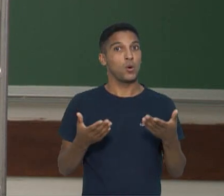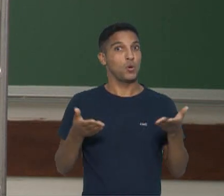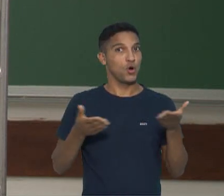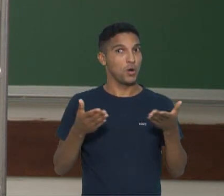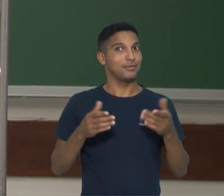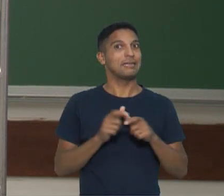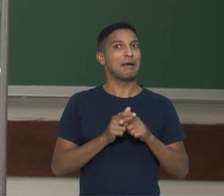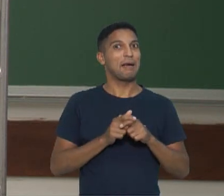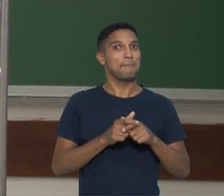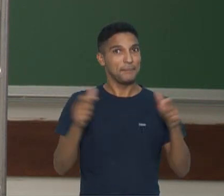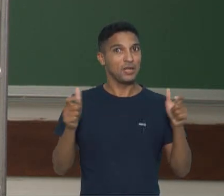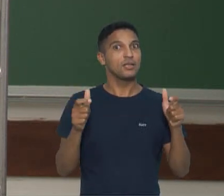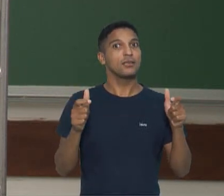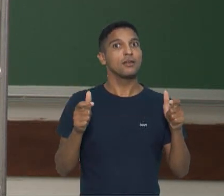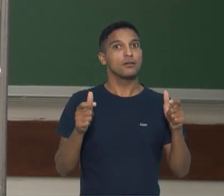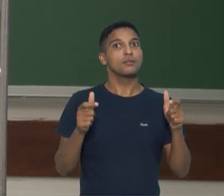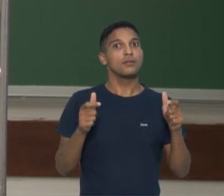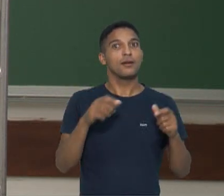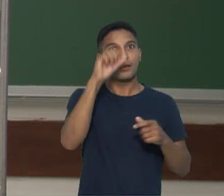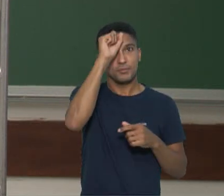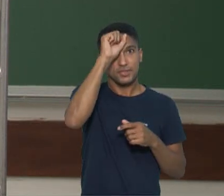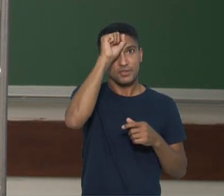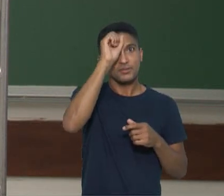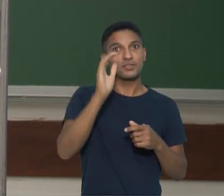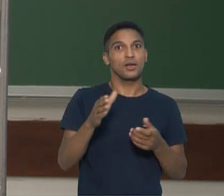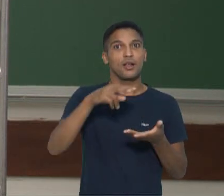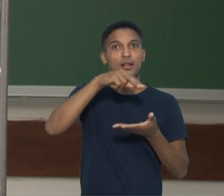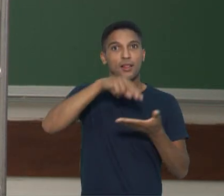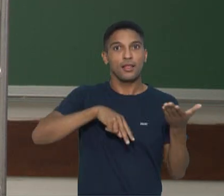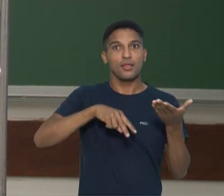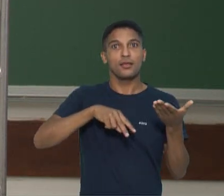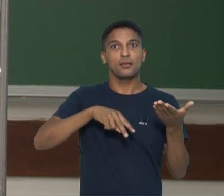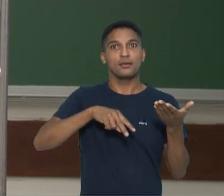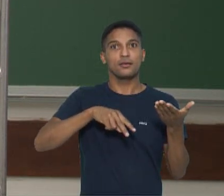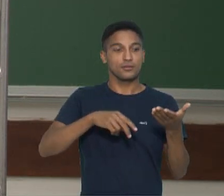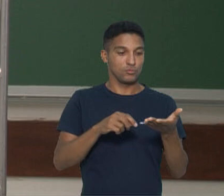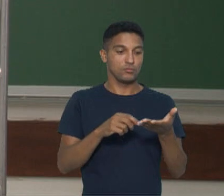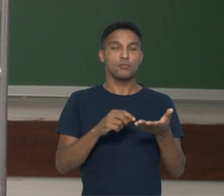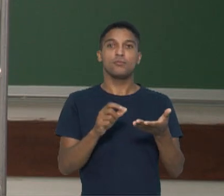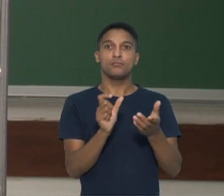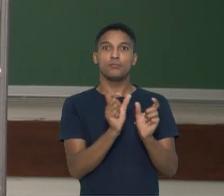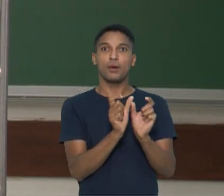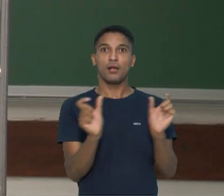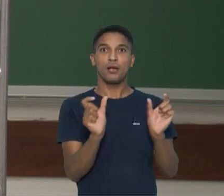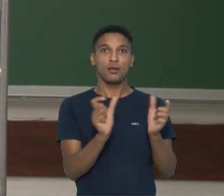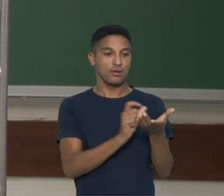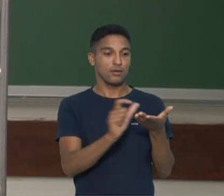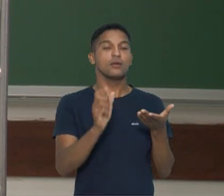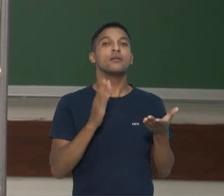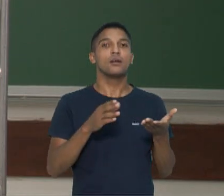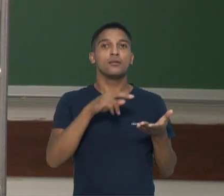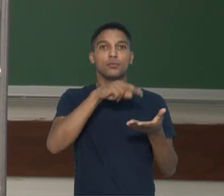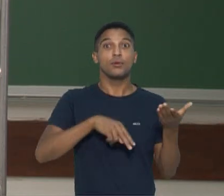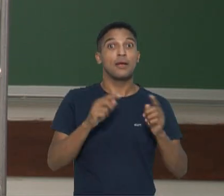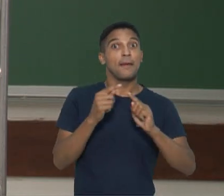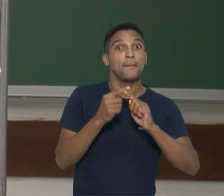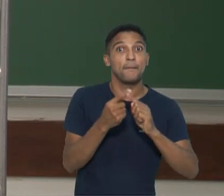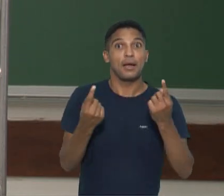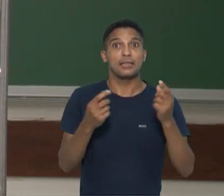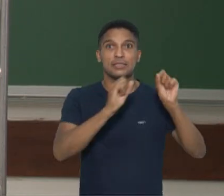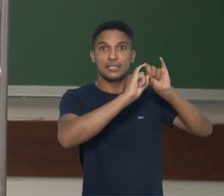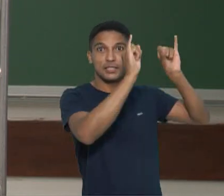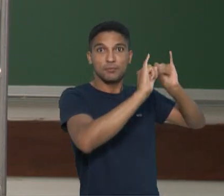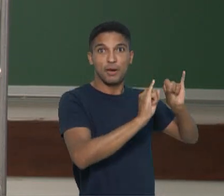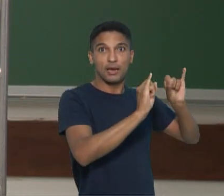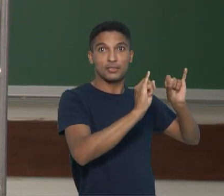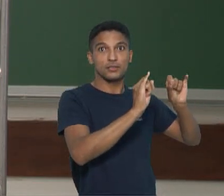ninguém, não vai ter ninguém analfabeto que vá precisar ler através da imagem. Mas a imagem nos traz informações, né? E é